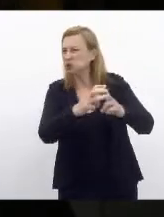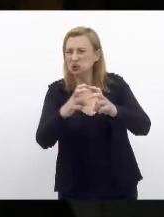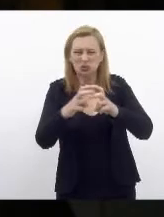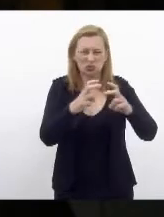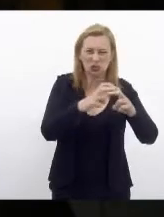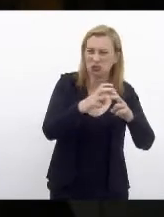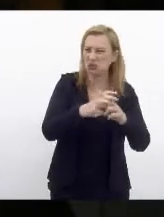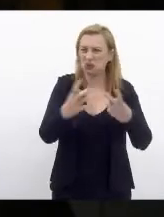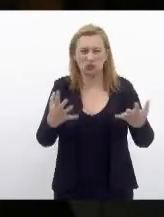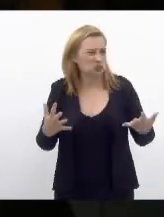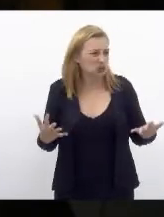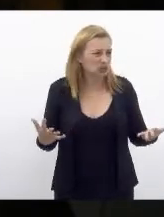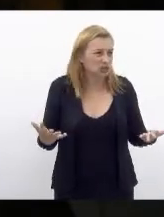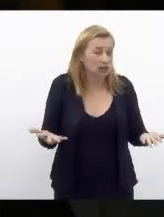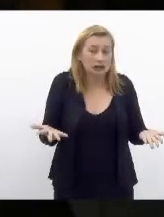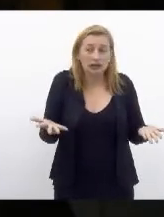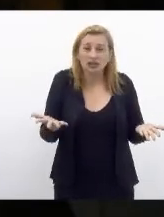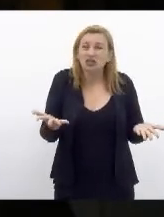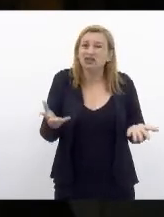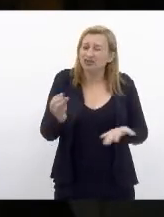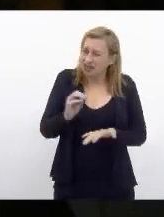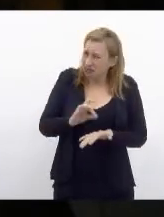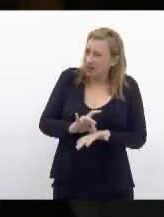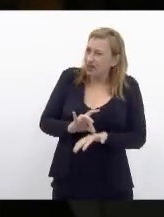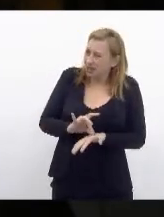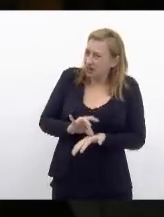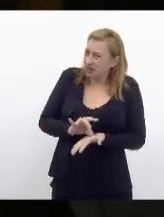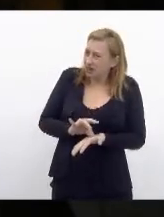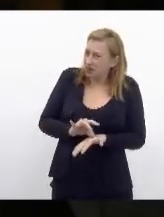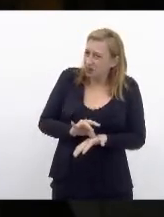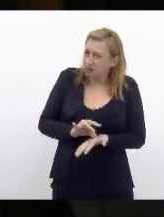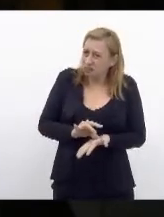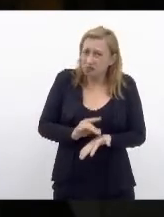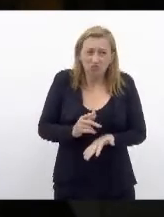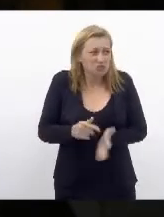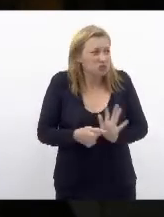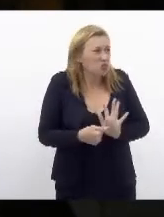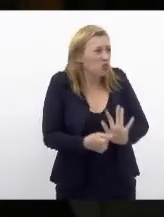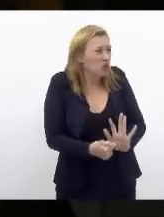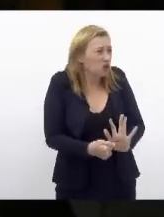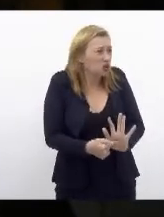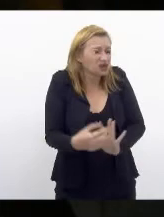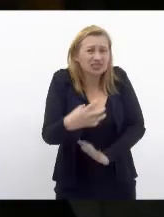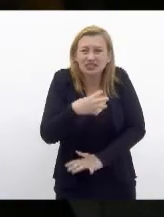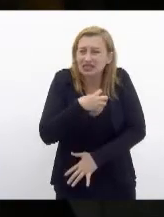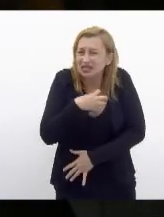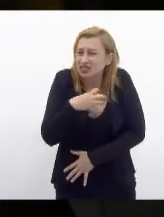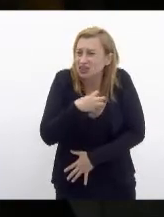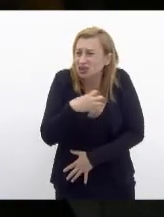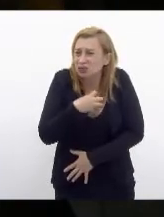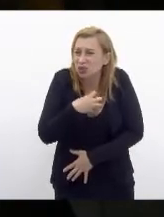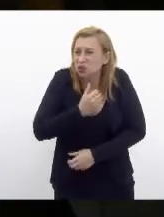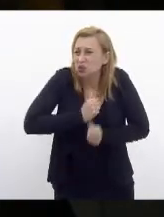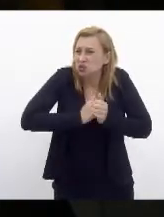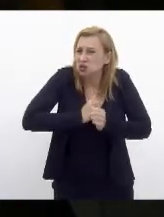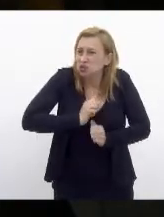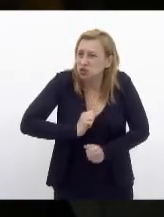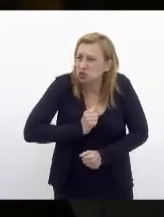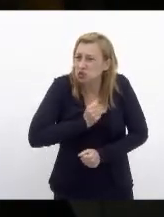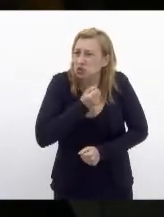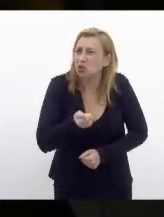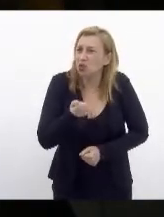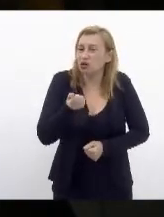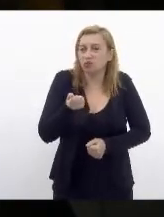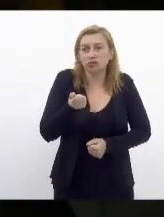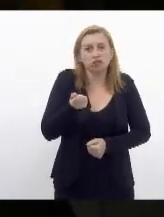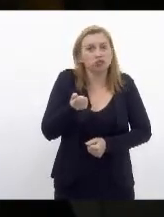contendas que, no fundo, no fundo, expressam sentimento de ódio.